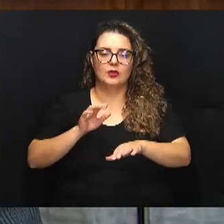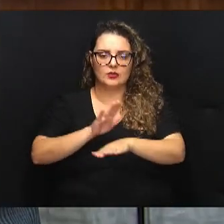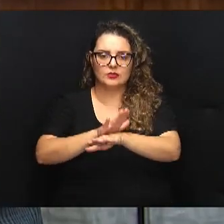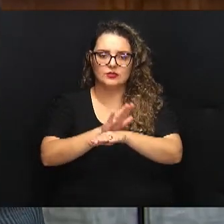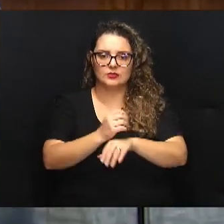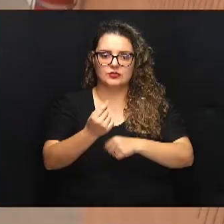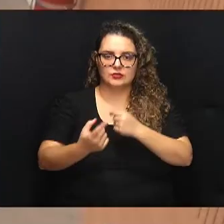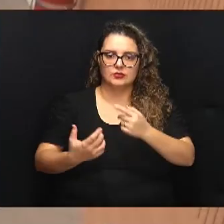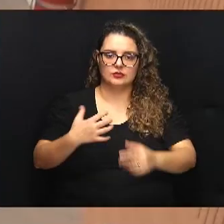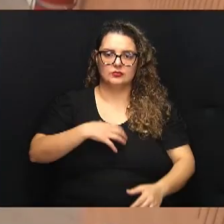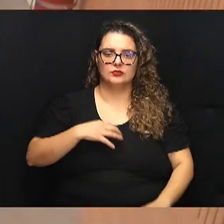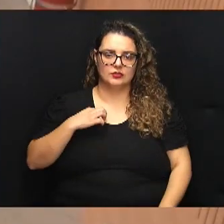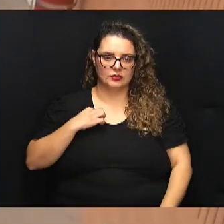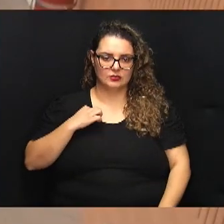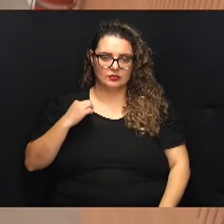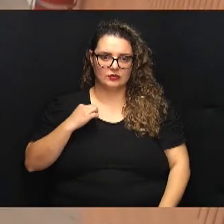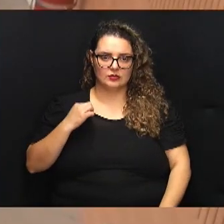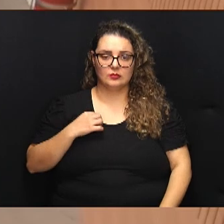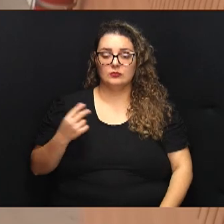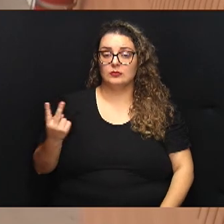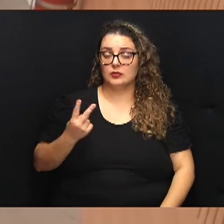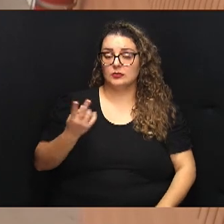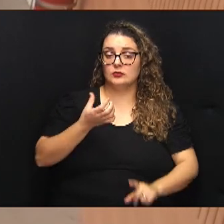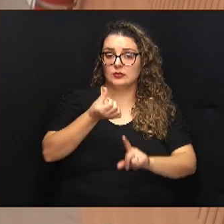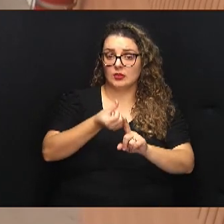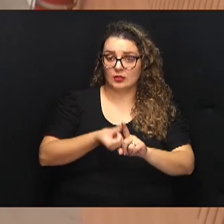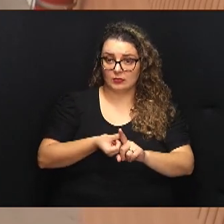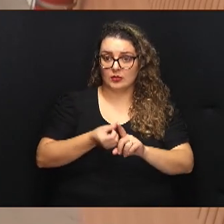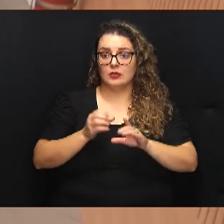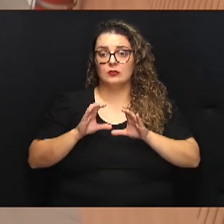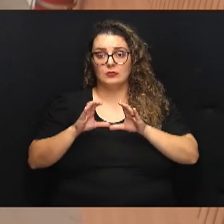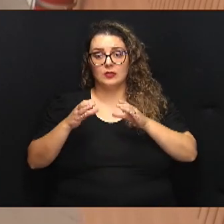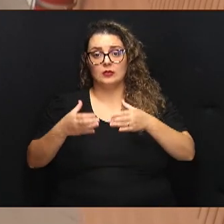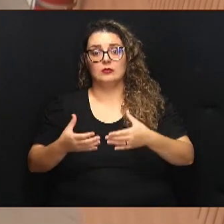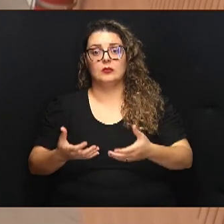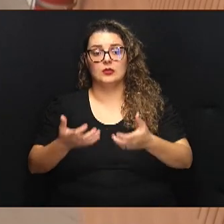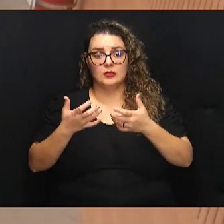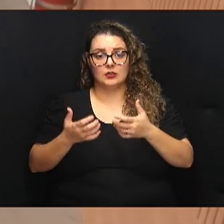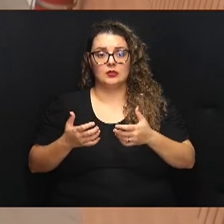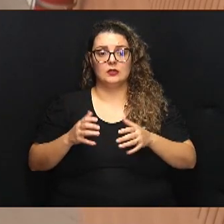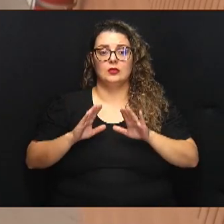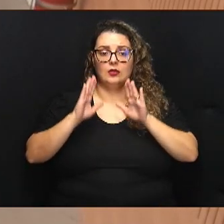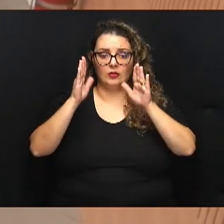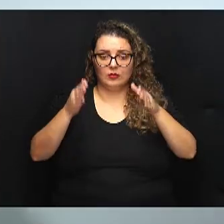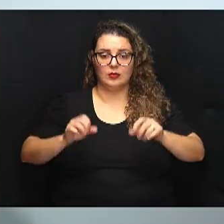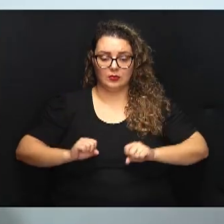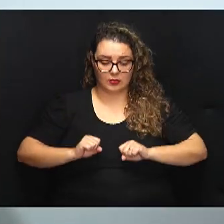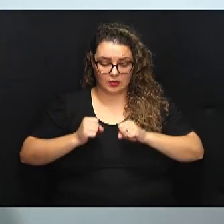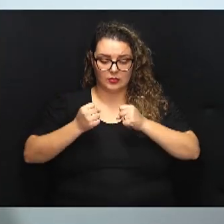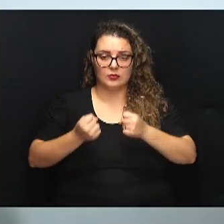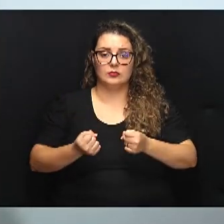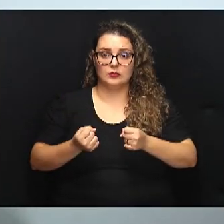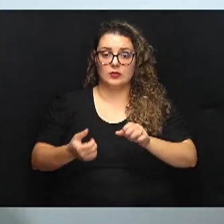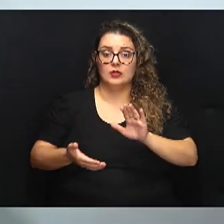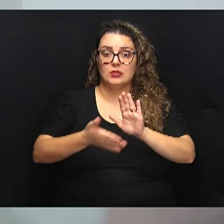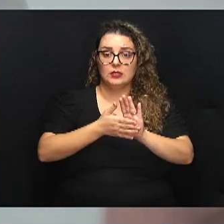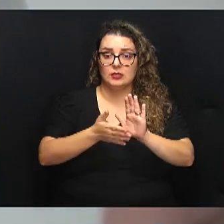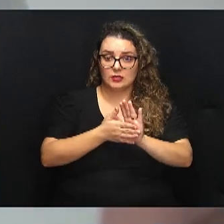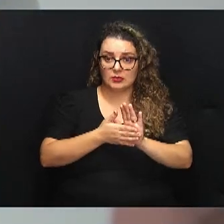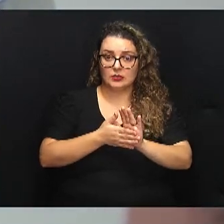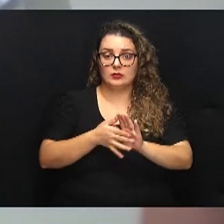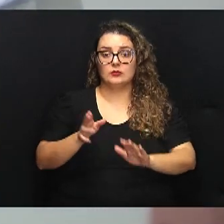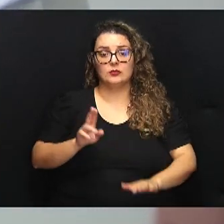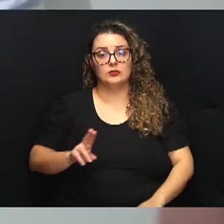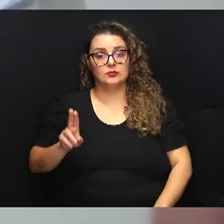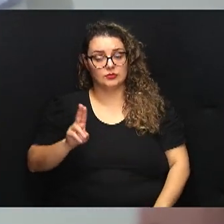alguma forma voluntária. Para o segundo semestre, a comissão pretende concentrar esforços na proposta de